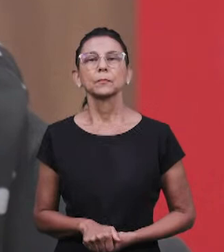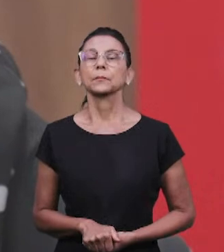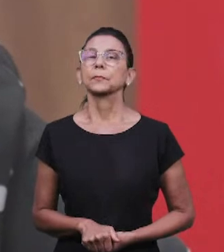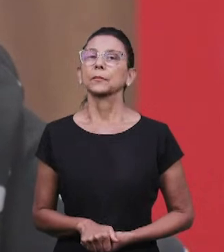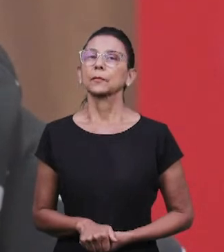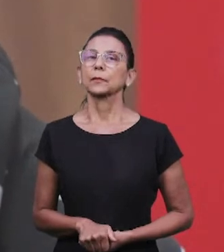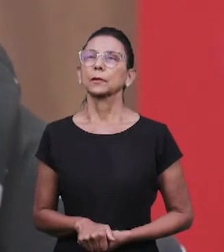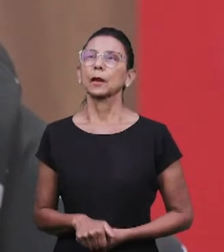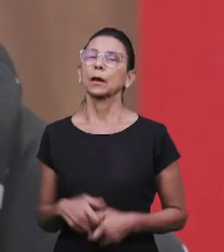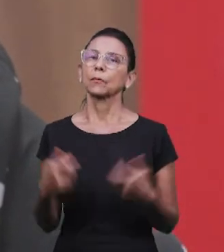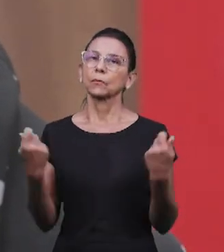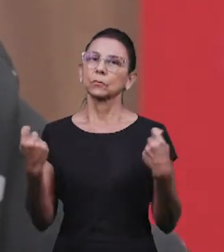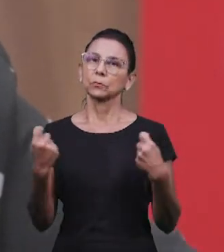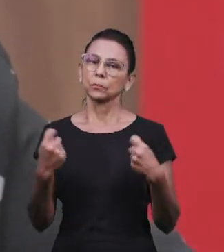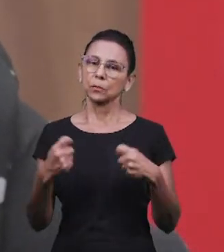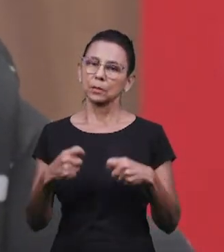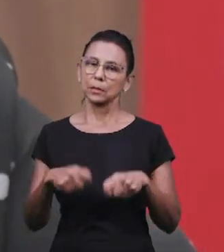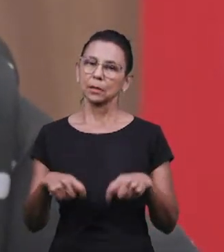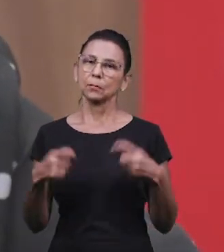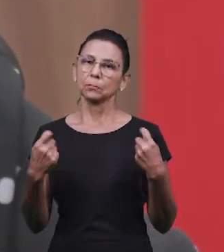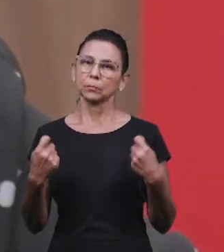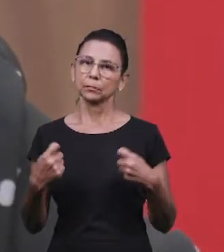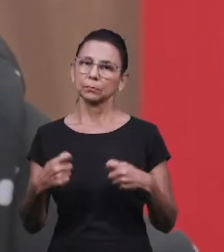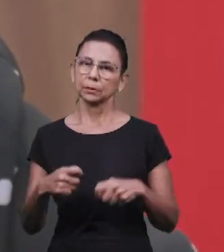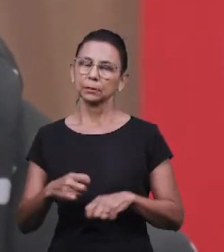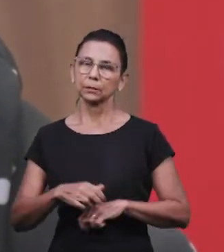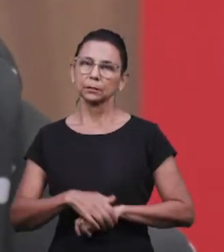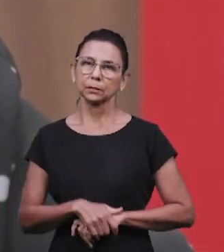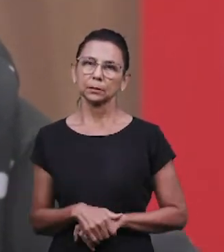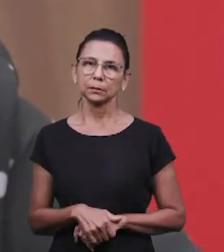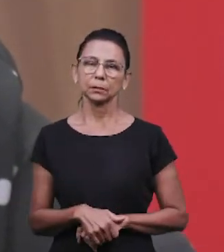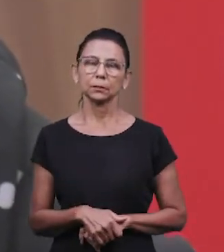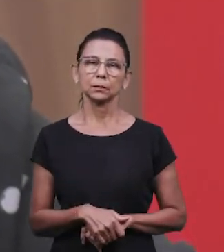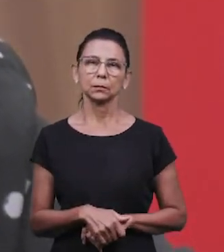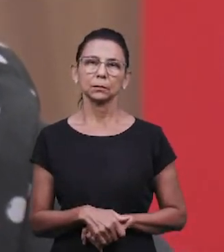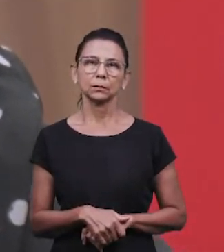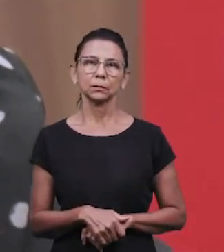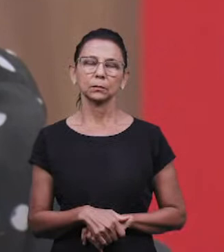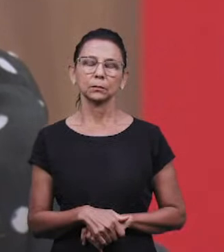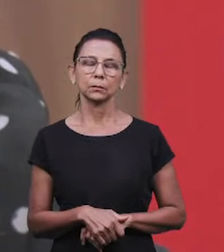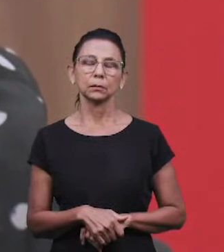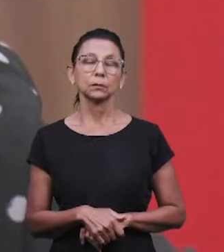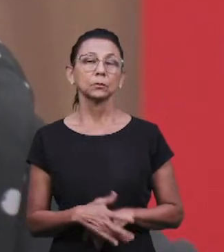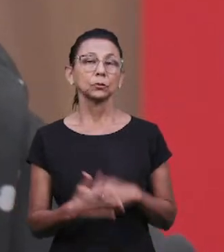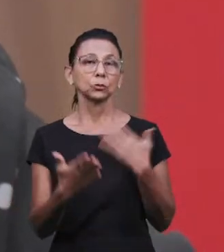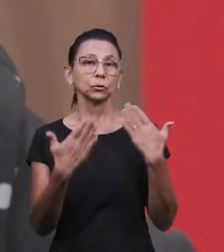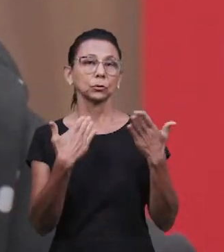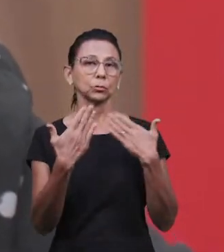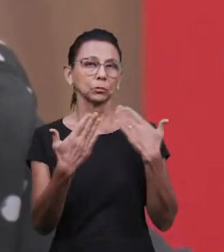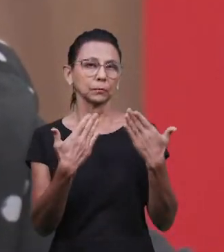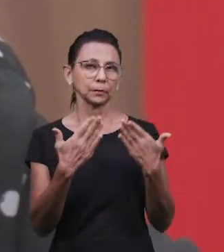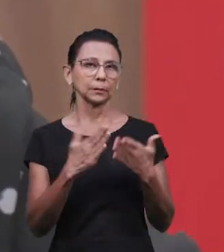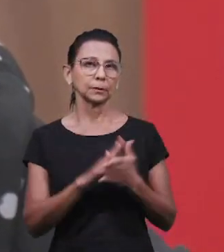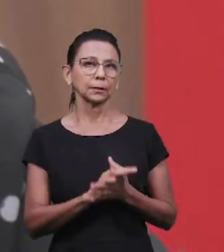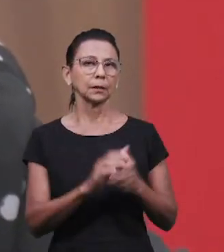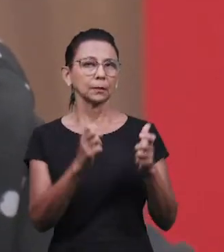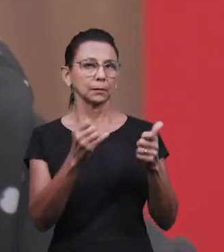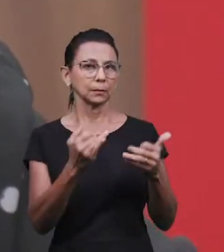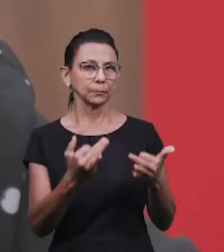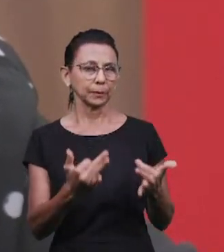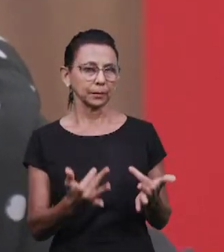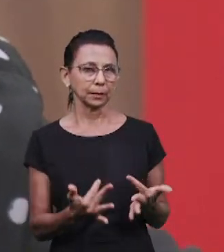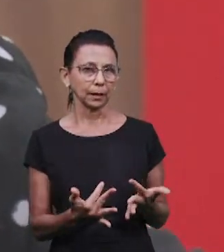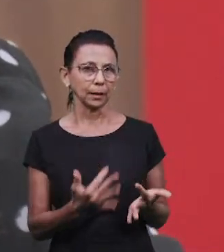vai naquele, eu entendo que sem aquele, não precisa do autoritarismo, mas mostrar para ele, né, ou para